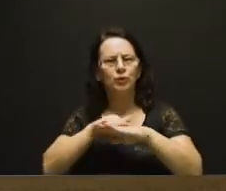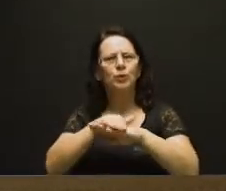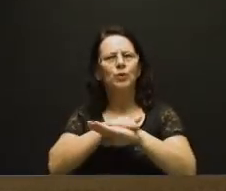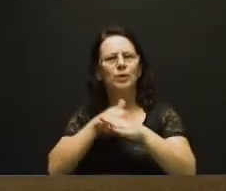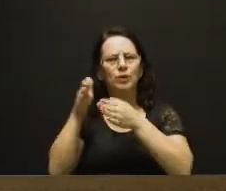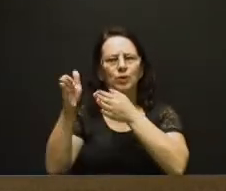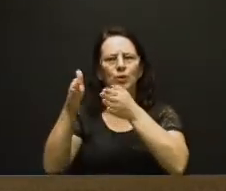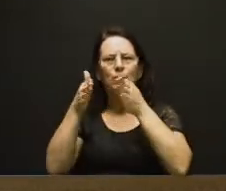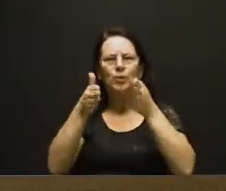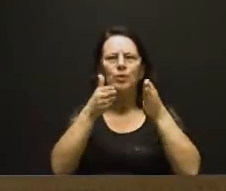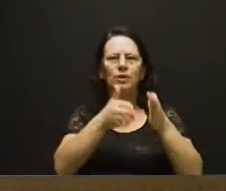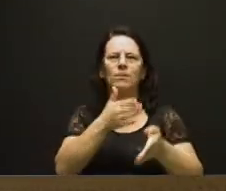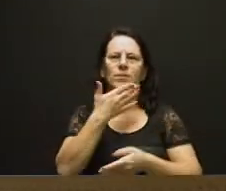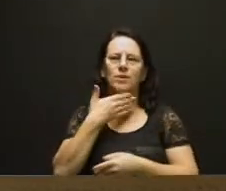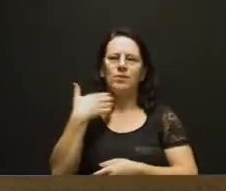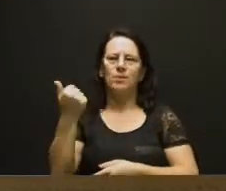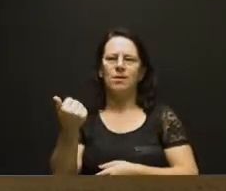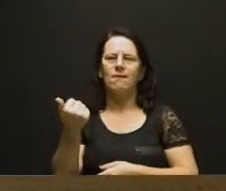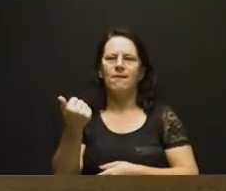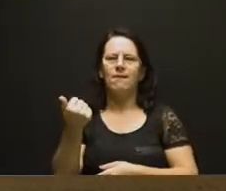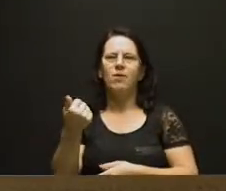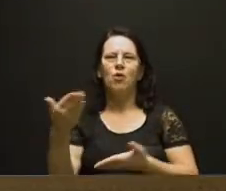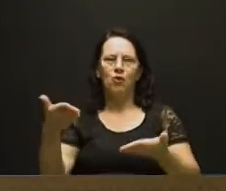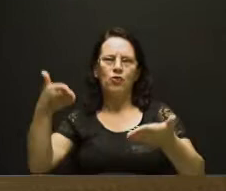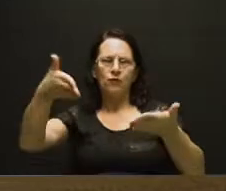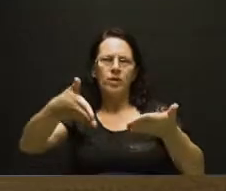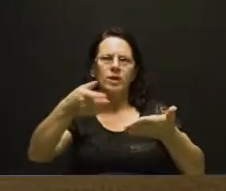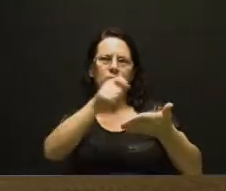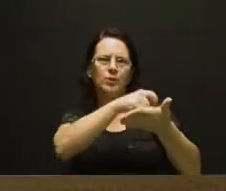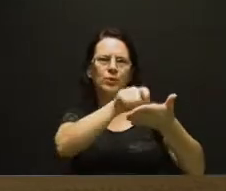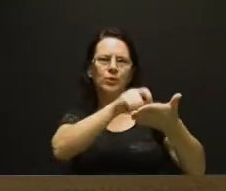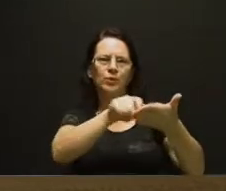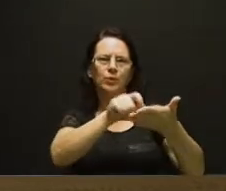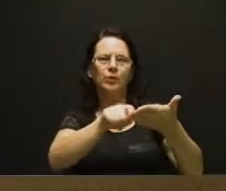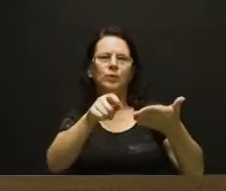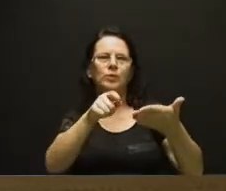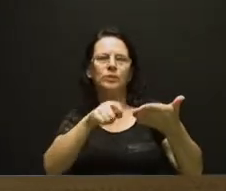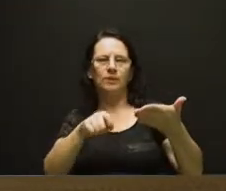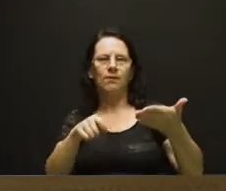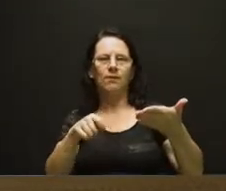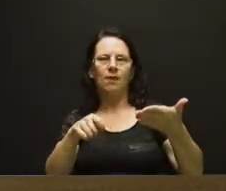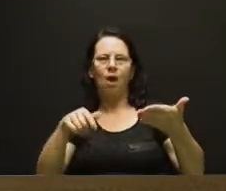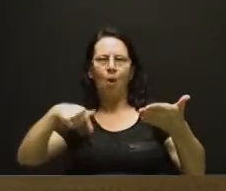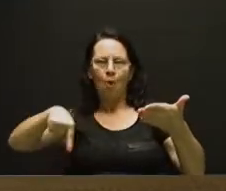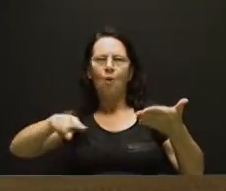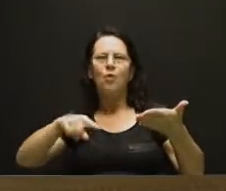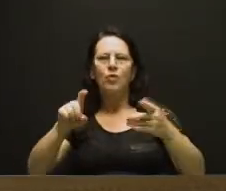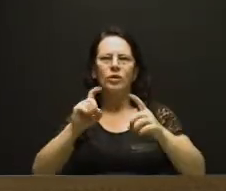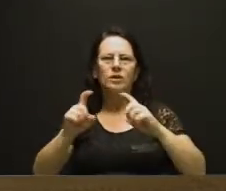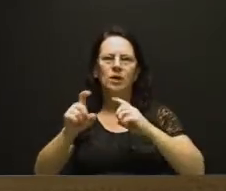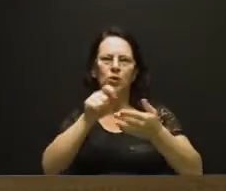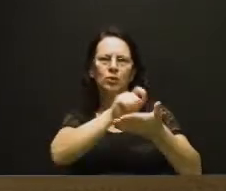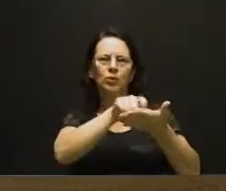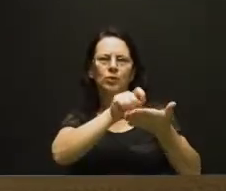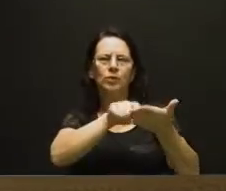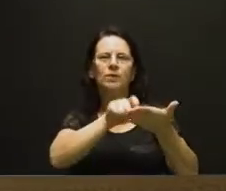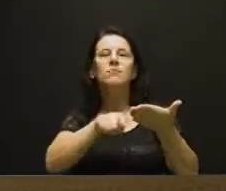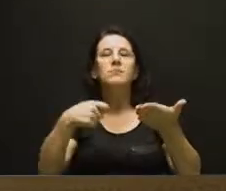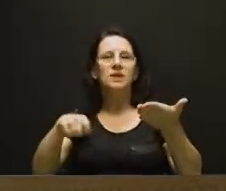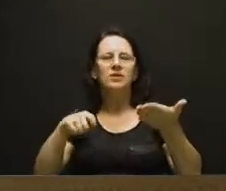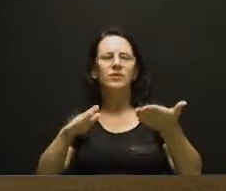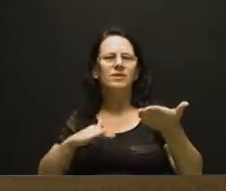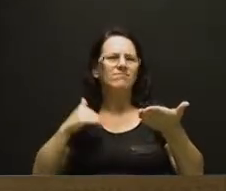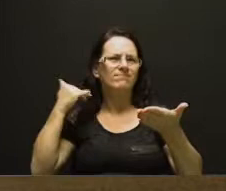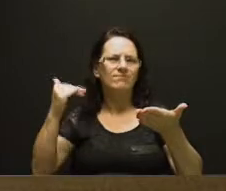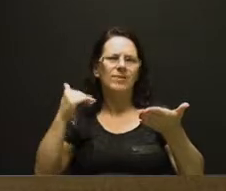e venho aqui hoje houve e anotar eu saio daqui com grandes anotações porque eu sei que precisa fazer muito